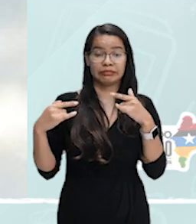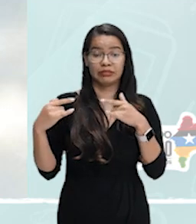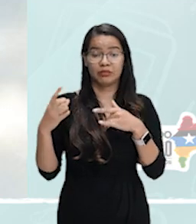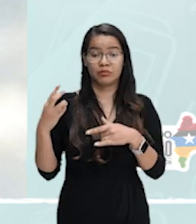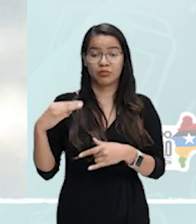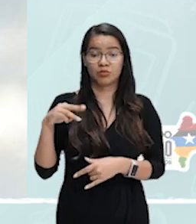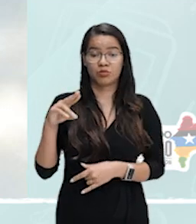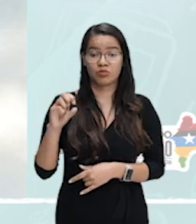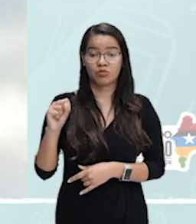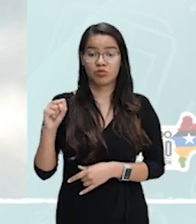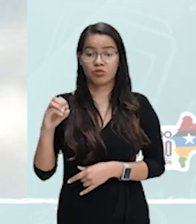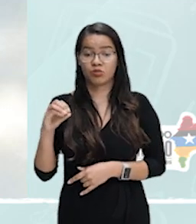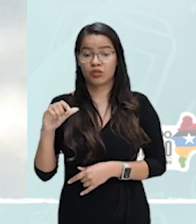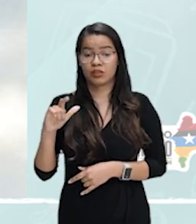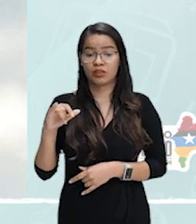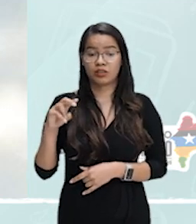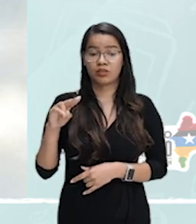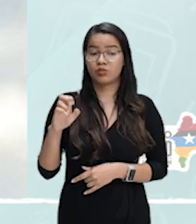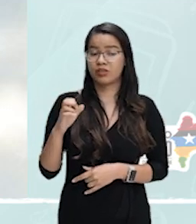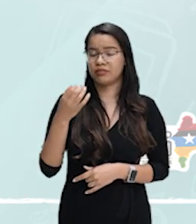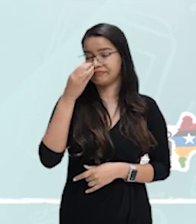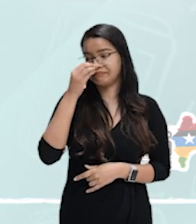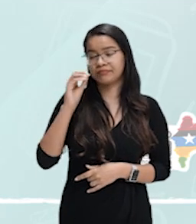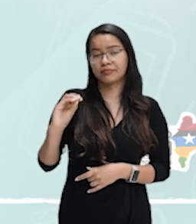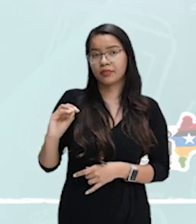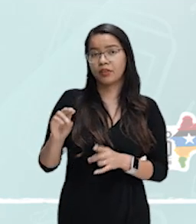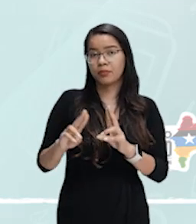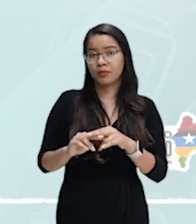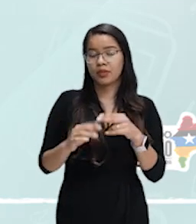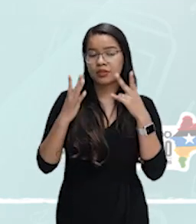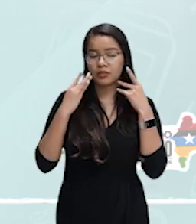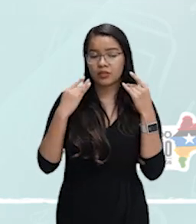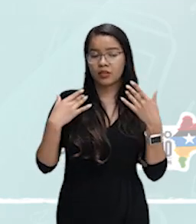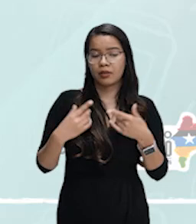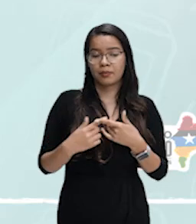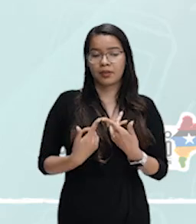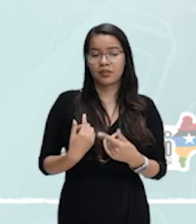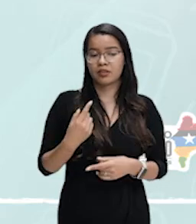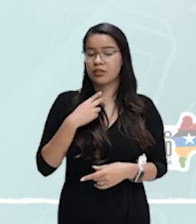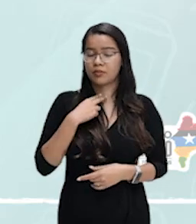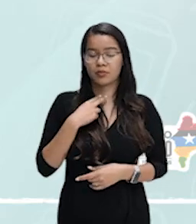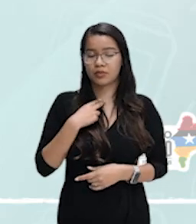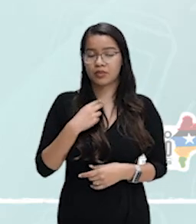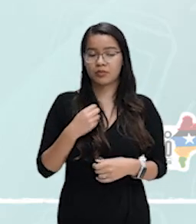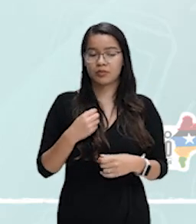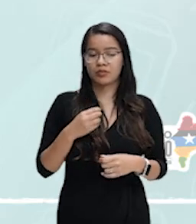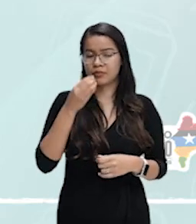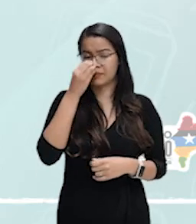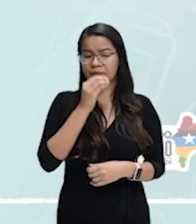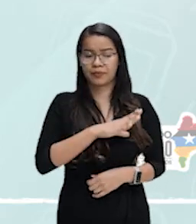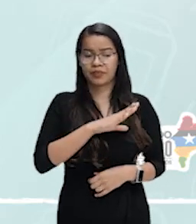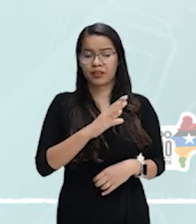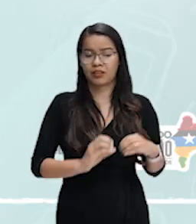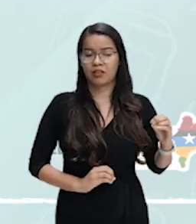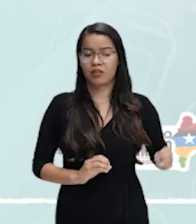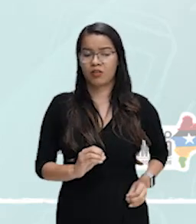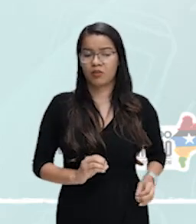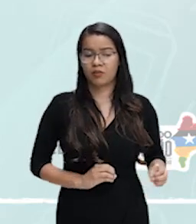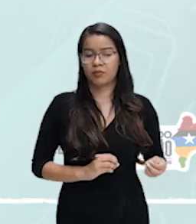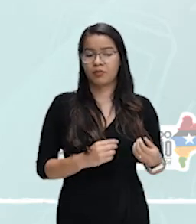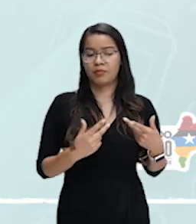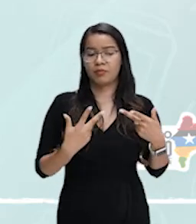em maus lençóis com muitos artistas. De qualquer maneira, não dá para desmerecer a obra dele, apesar de uma